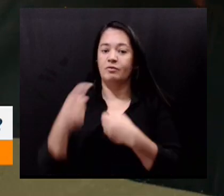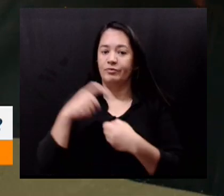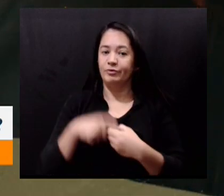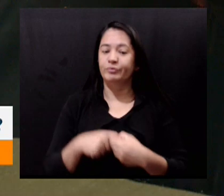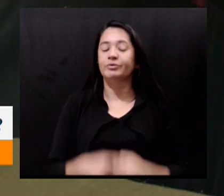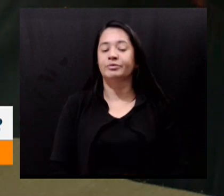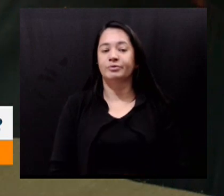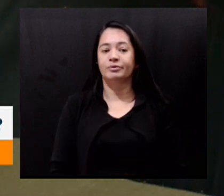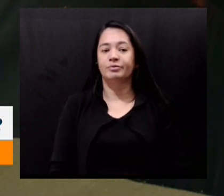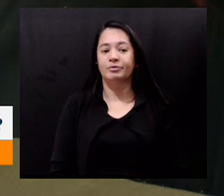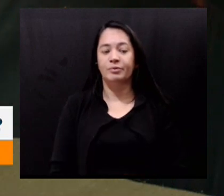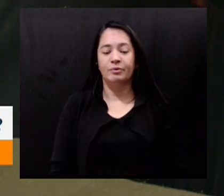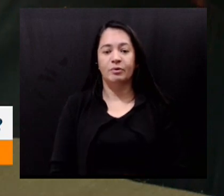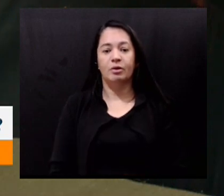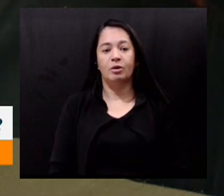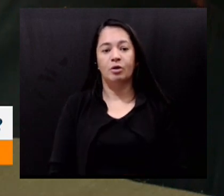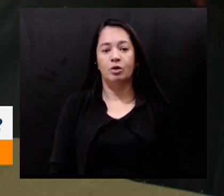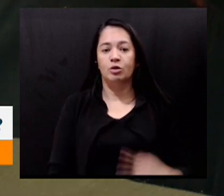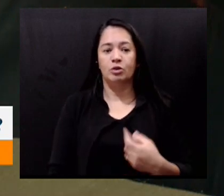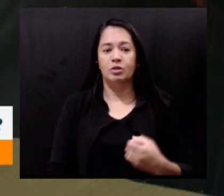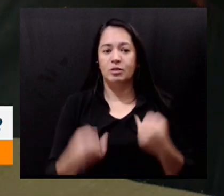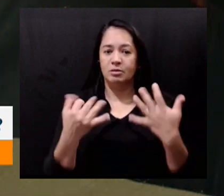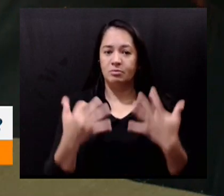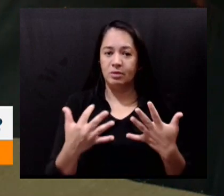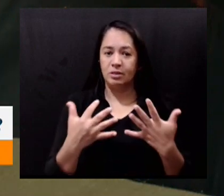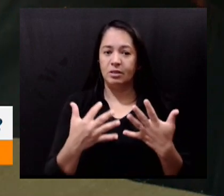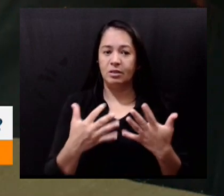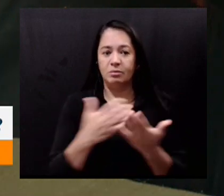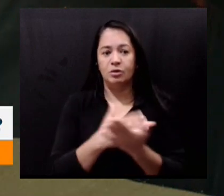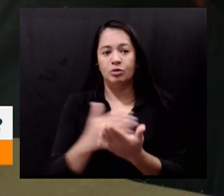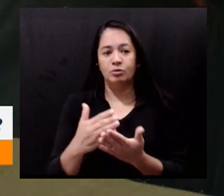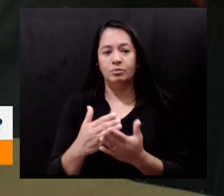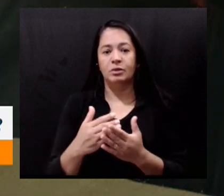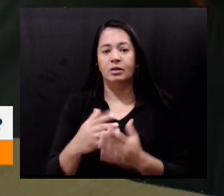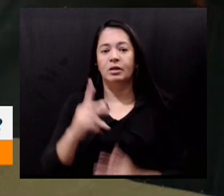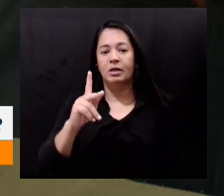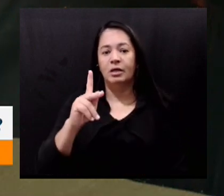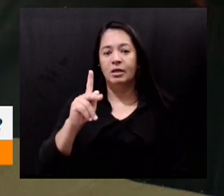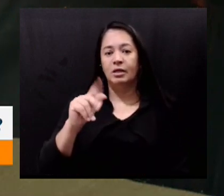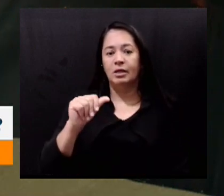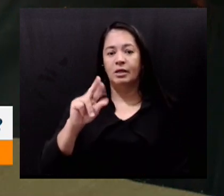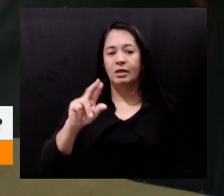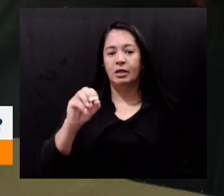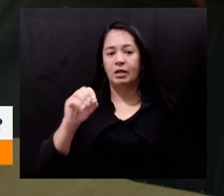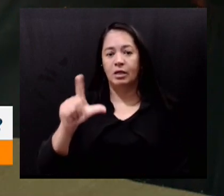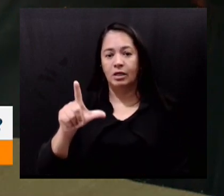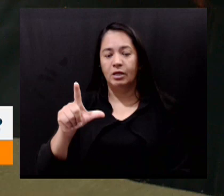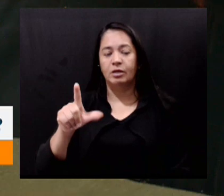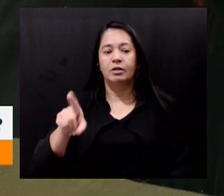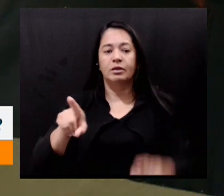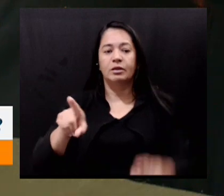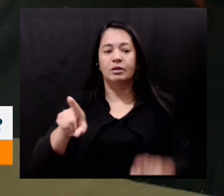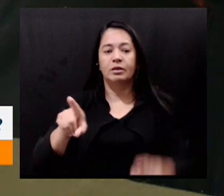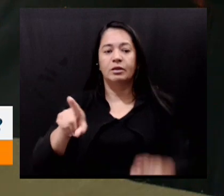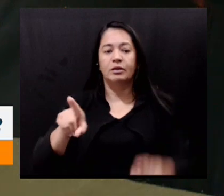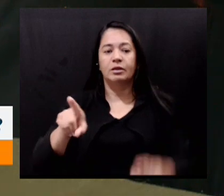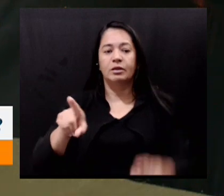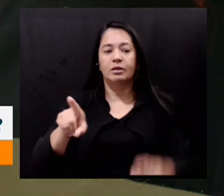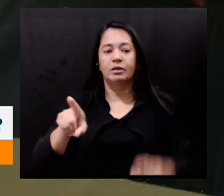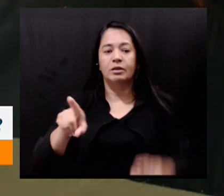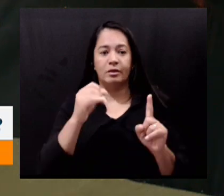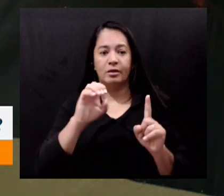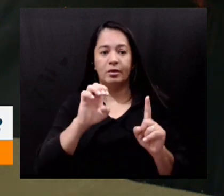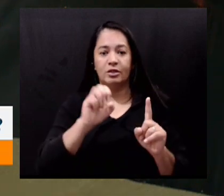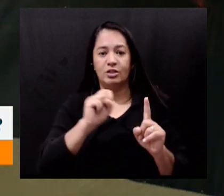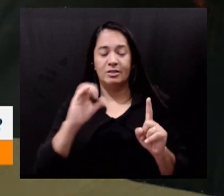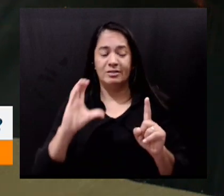que nós colocamos aqui no início do programa, a Carol com K, e o caso da Jéssica, que foi ao extremo, uma